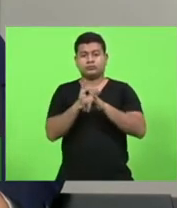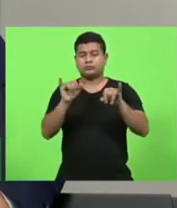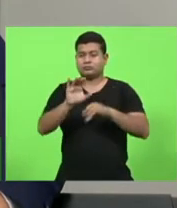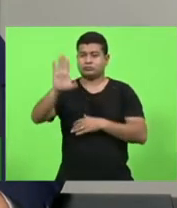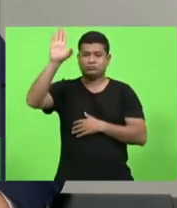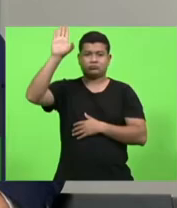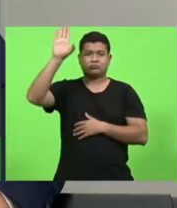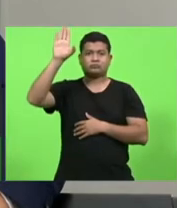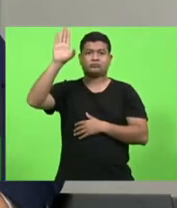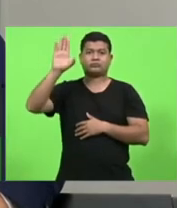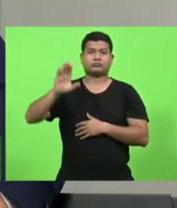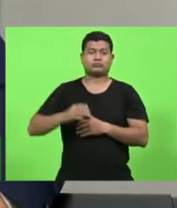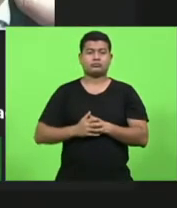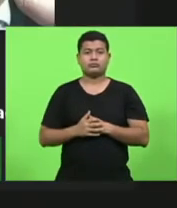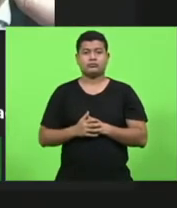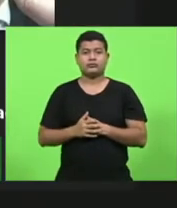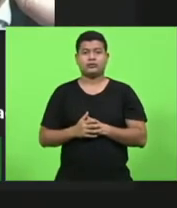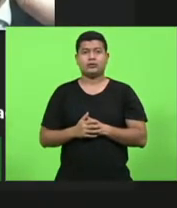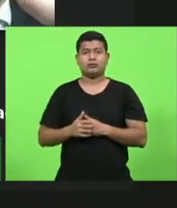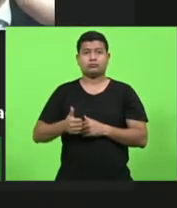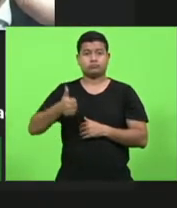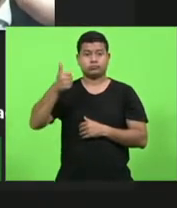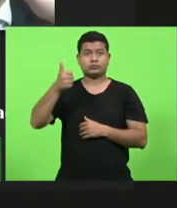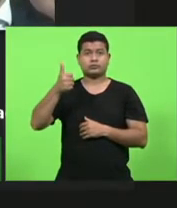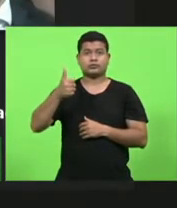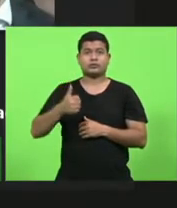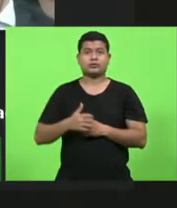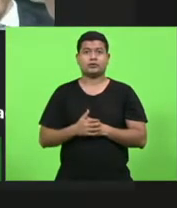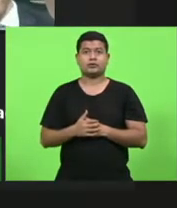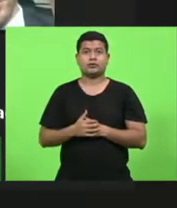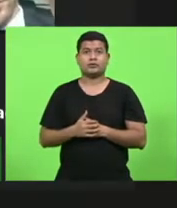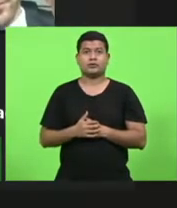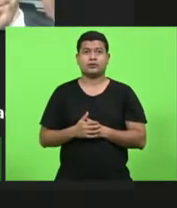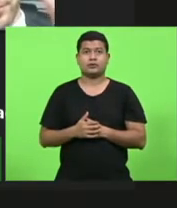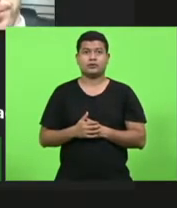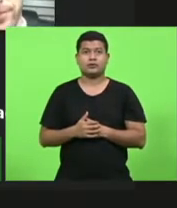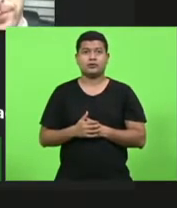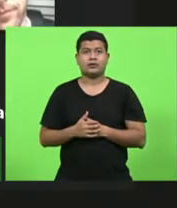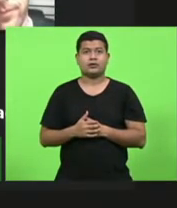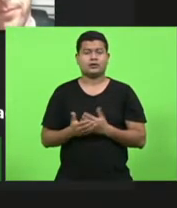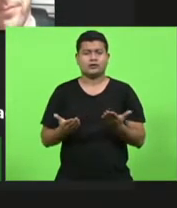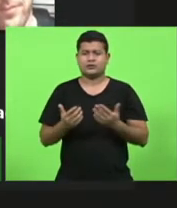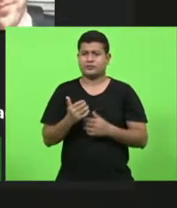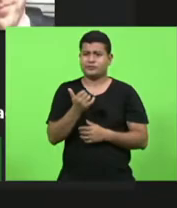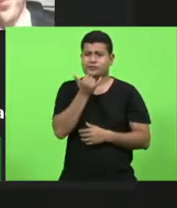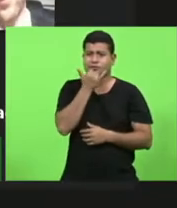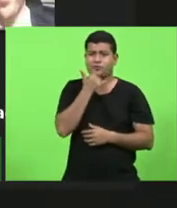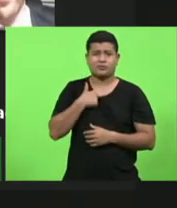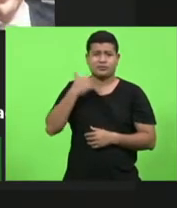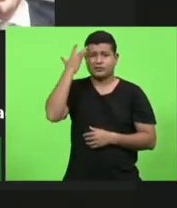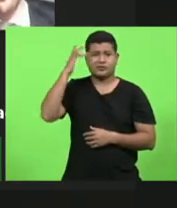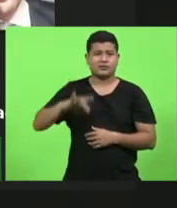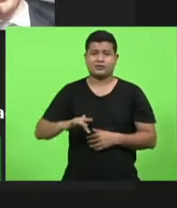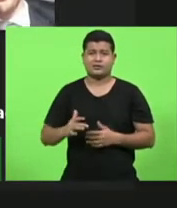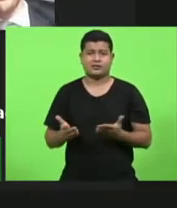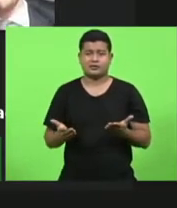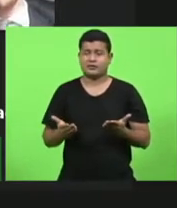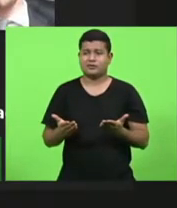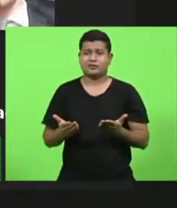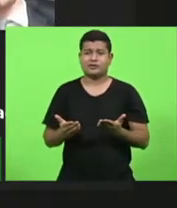de maneira positiva. Como assim? Tem que explicar, eu estou longe.